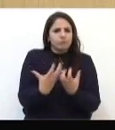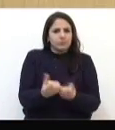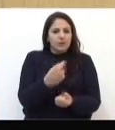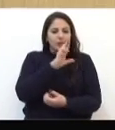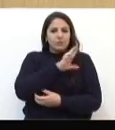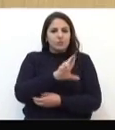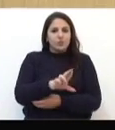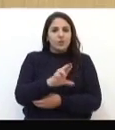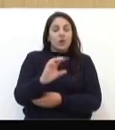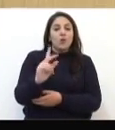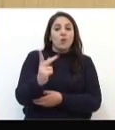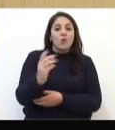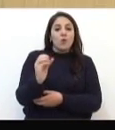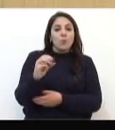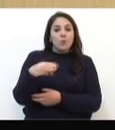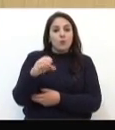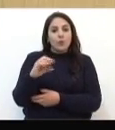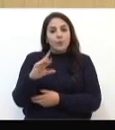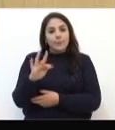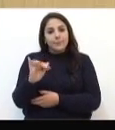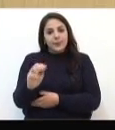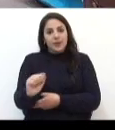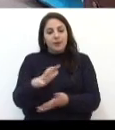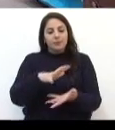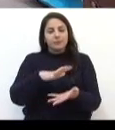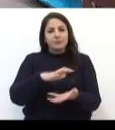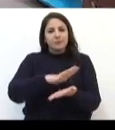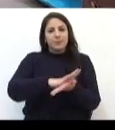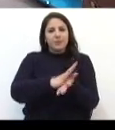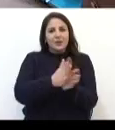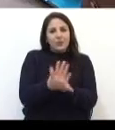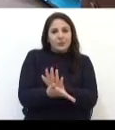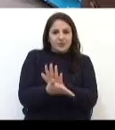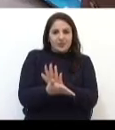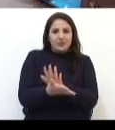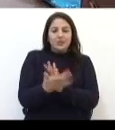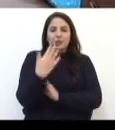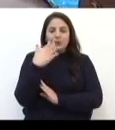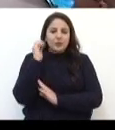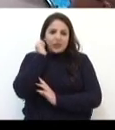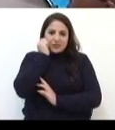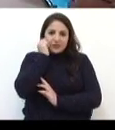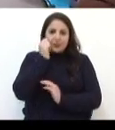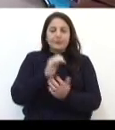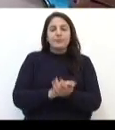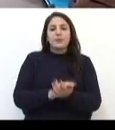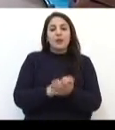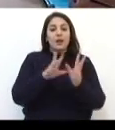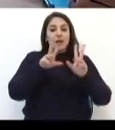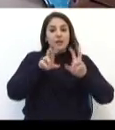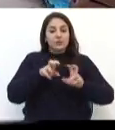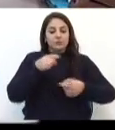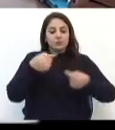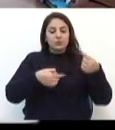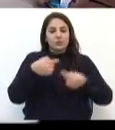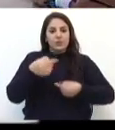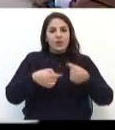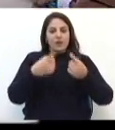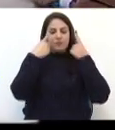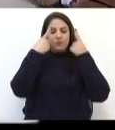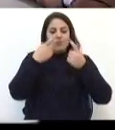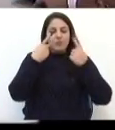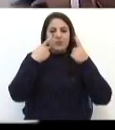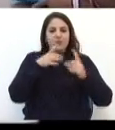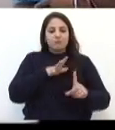Religiosa, Homofobia e Preconceito Racial. O assunto começou a ser debatido após um caso de violência